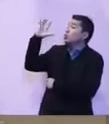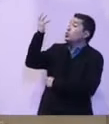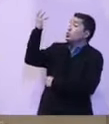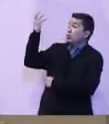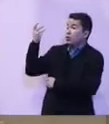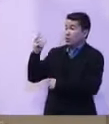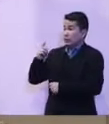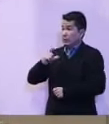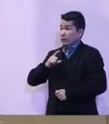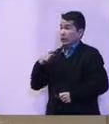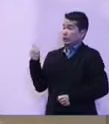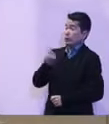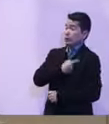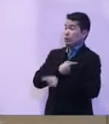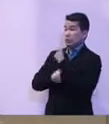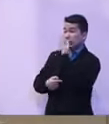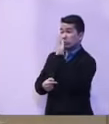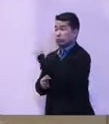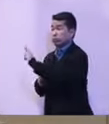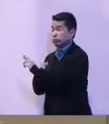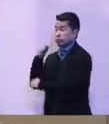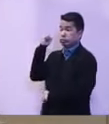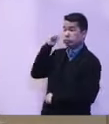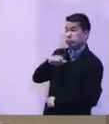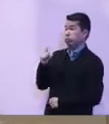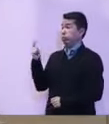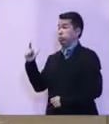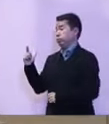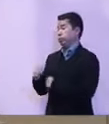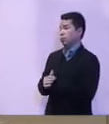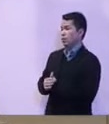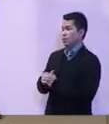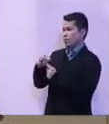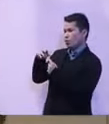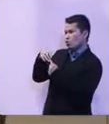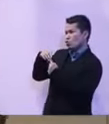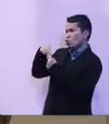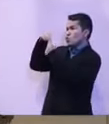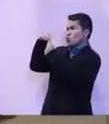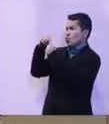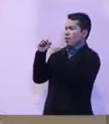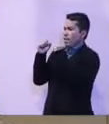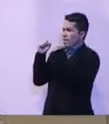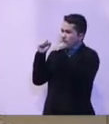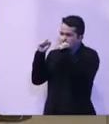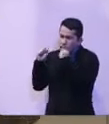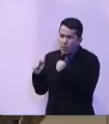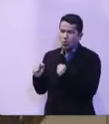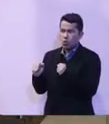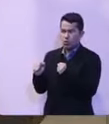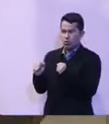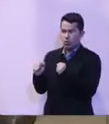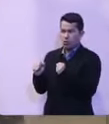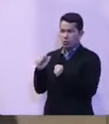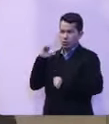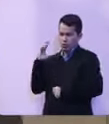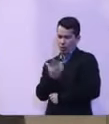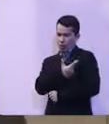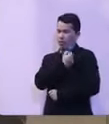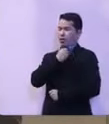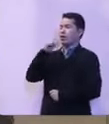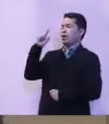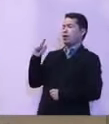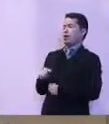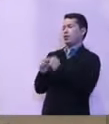não temos resposta. E que a única pessoa que poderia nos salvar era